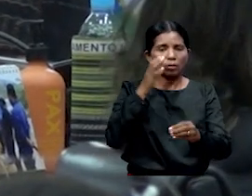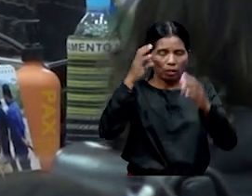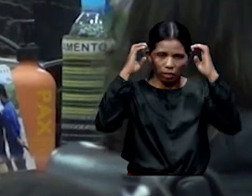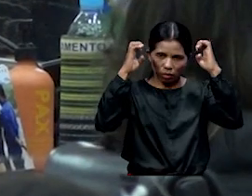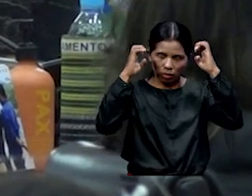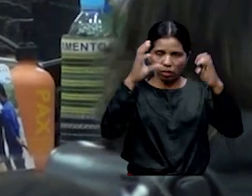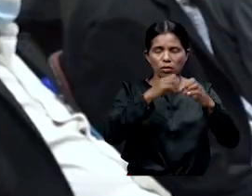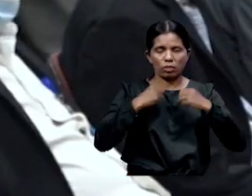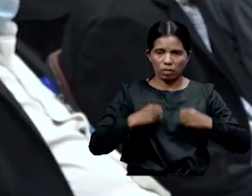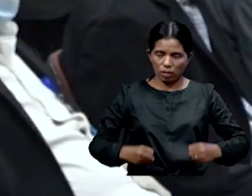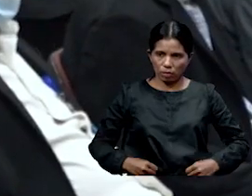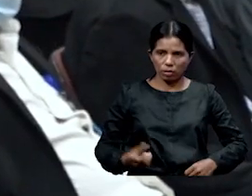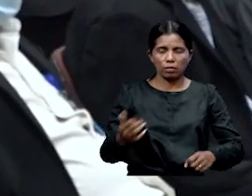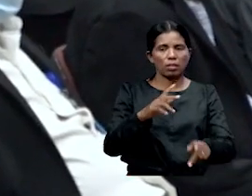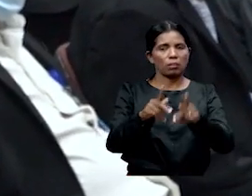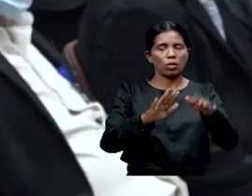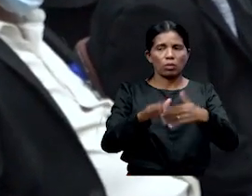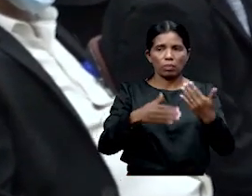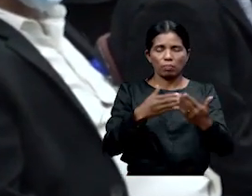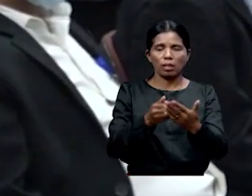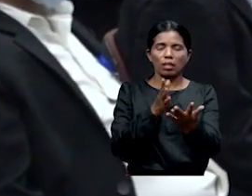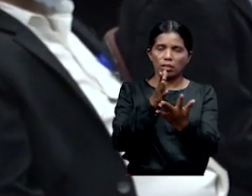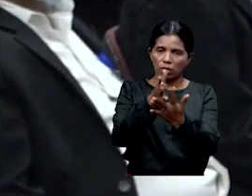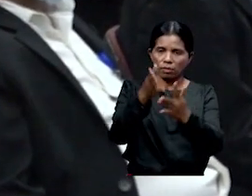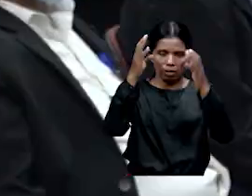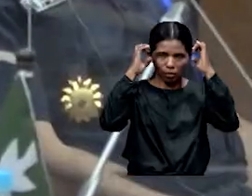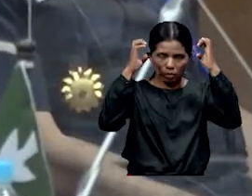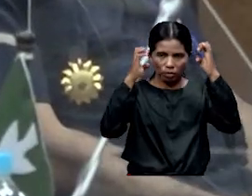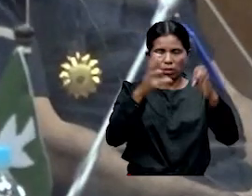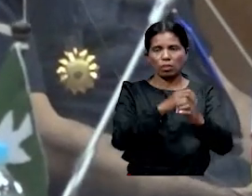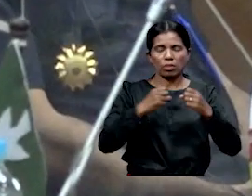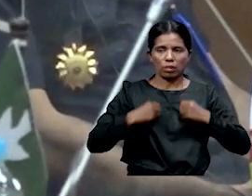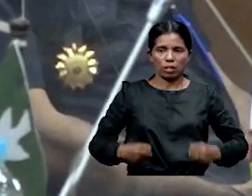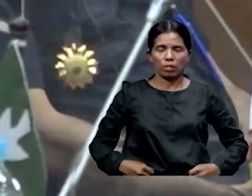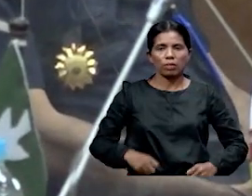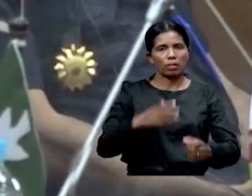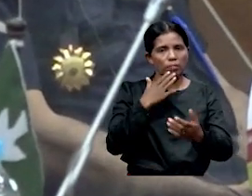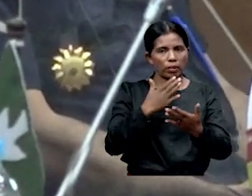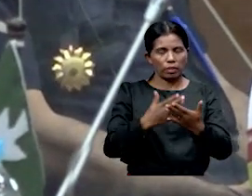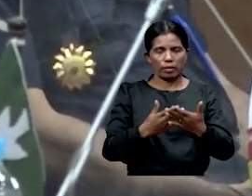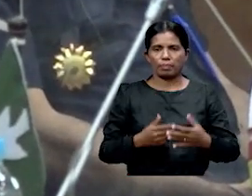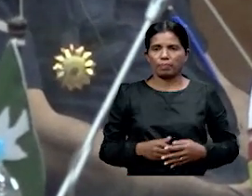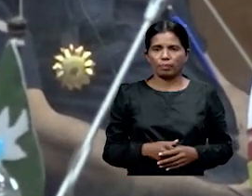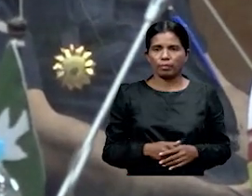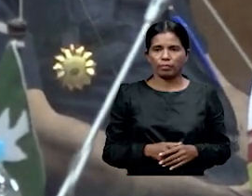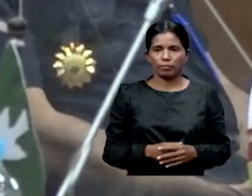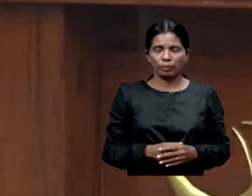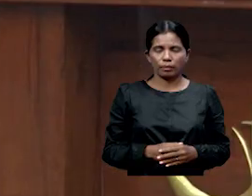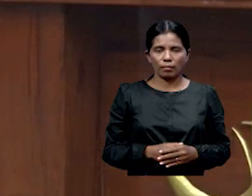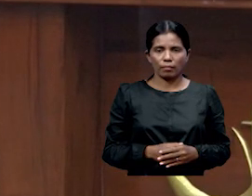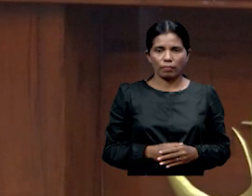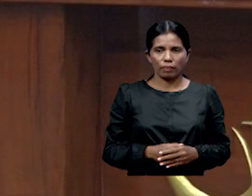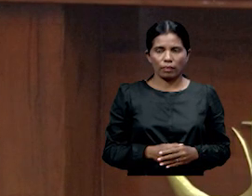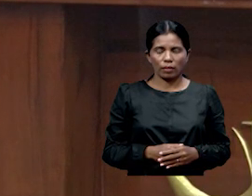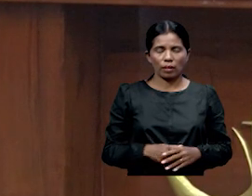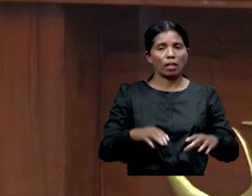no saúde no nesse de dar um rosto Bela acesso da educação um no saúde e na qualidade de mim com a Constituição